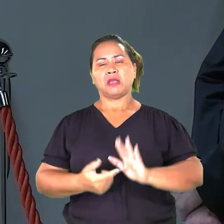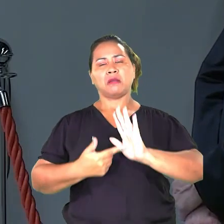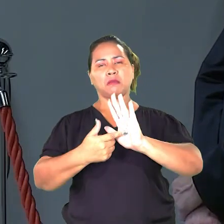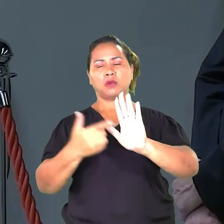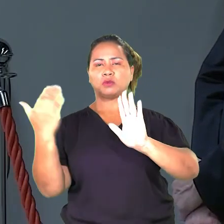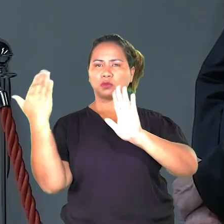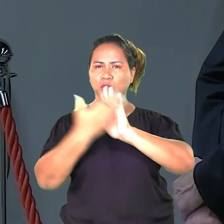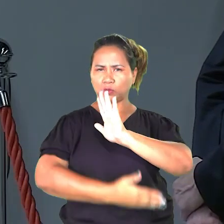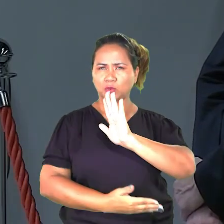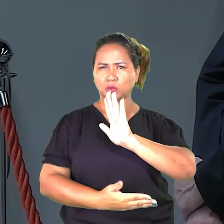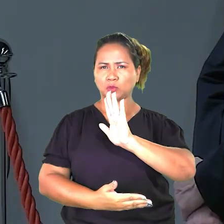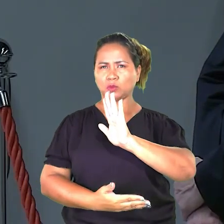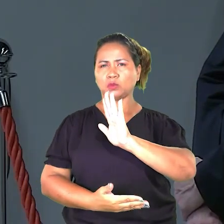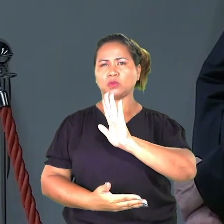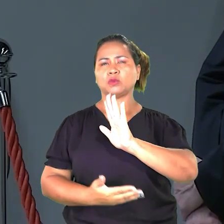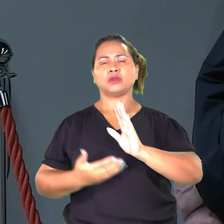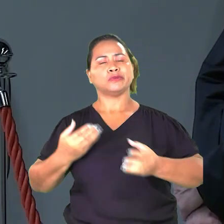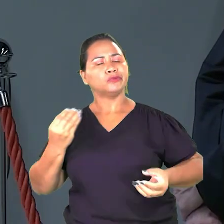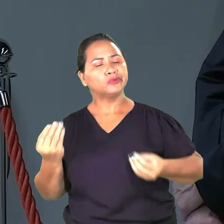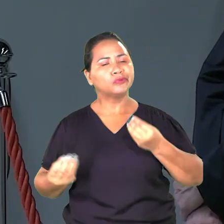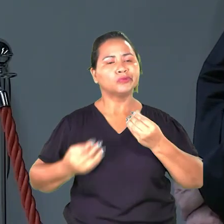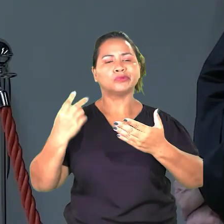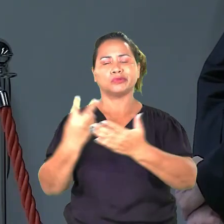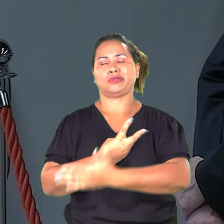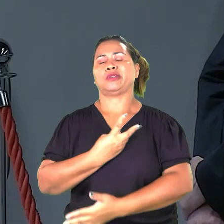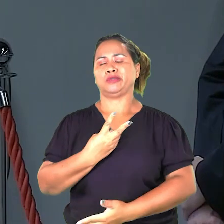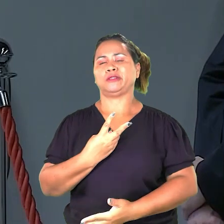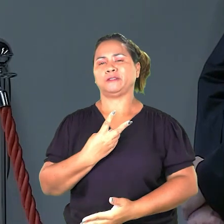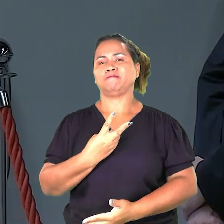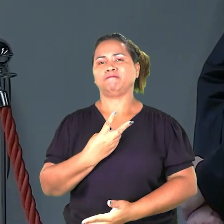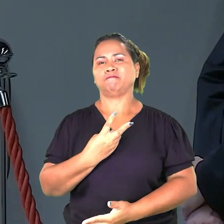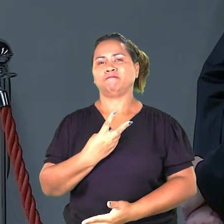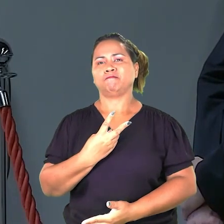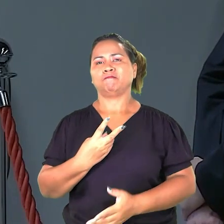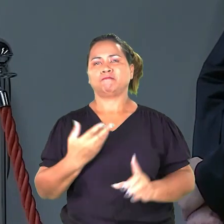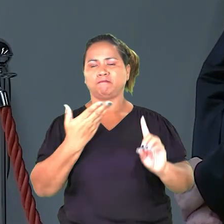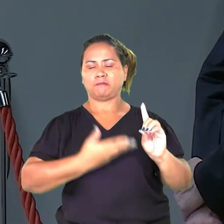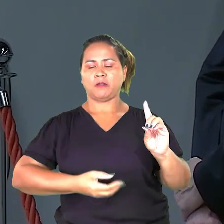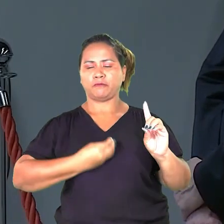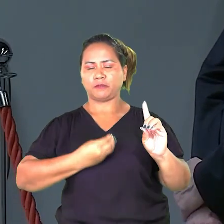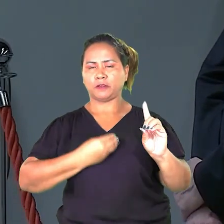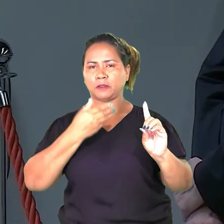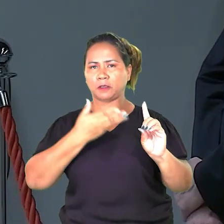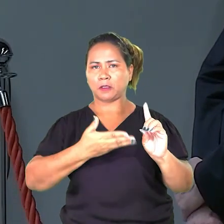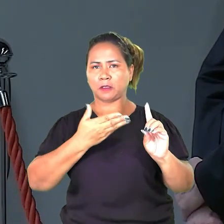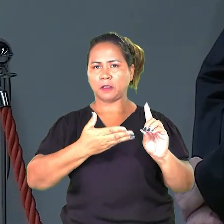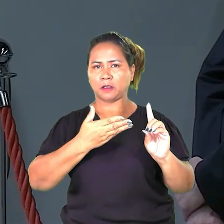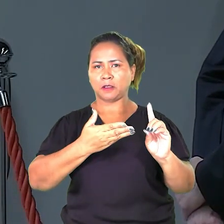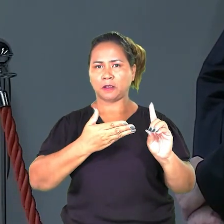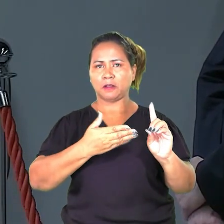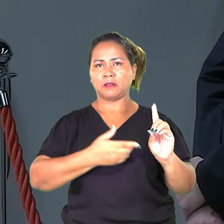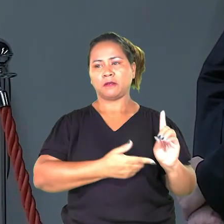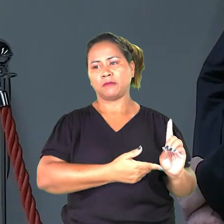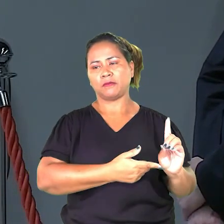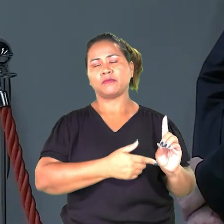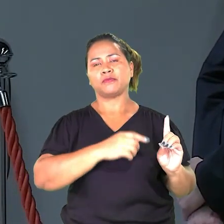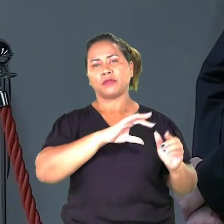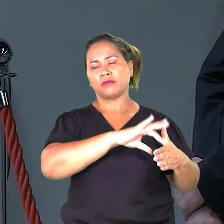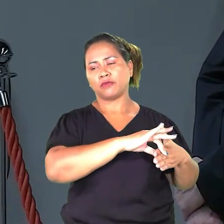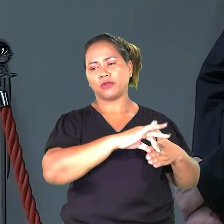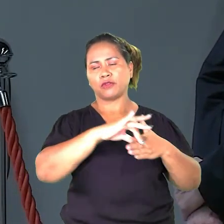Exímia, é, sem sombra de dúvida, a maior demonstração da assunção do ideal revolucionário de